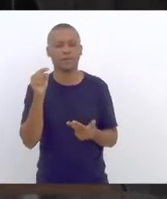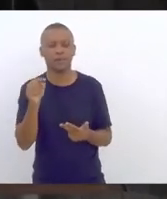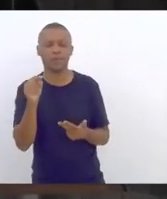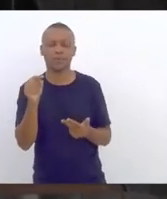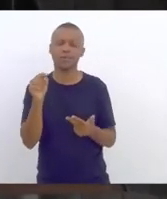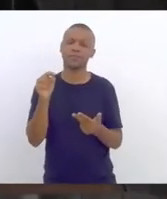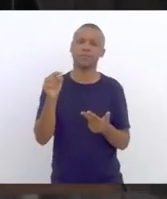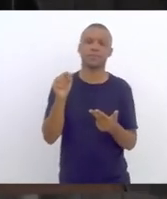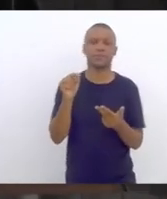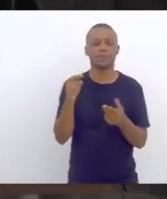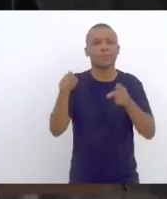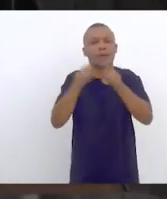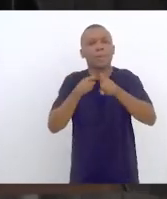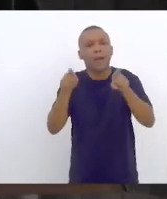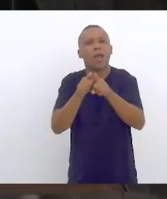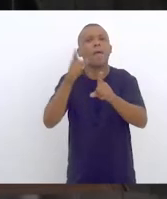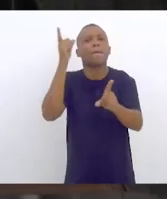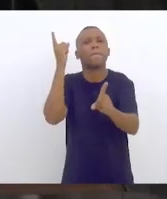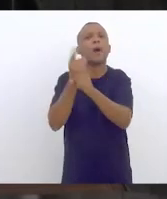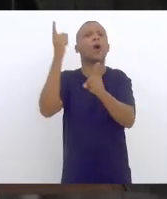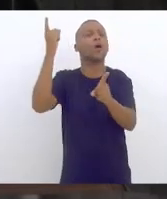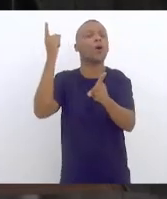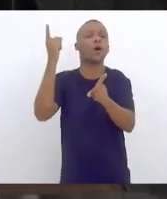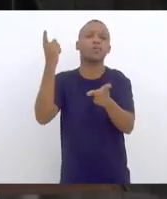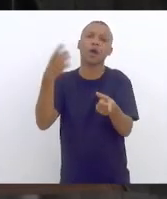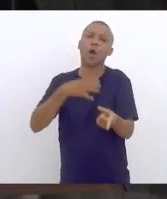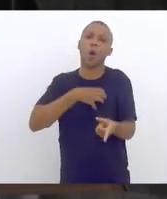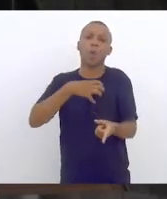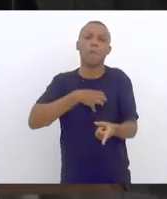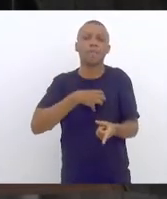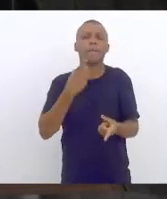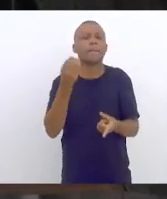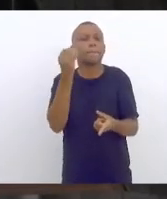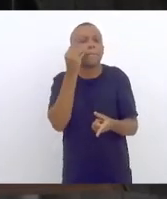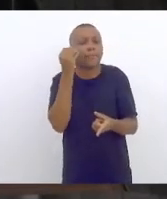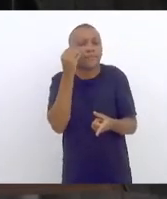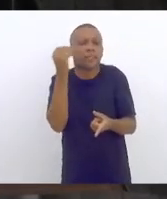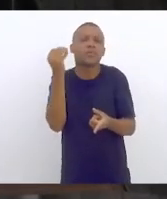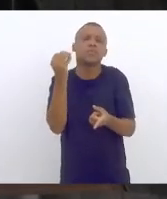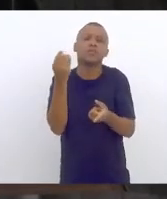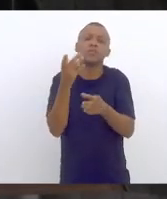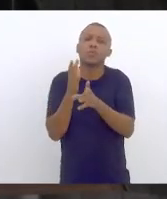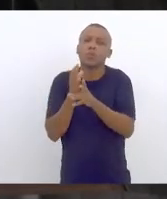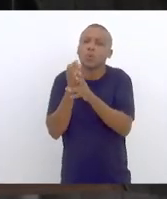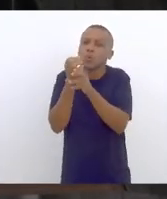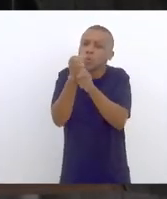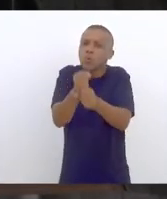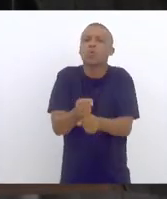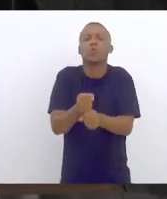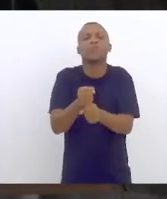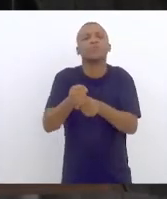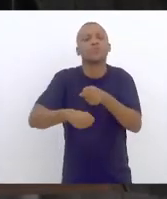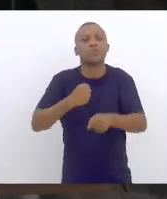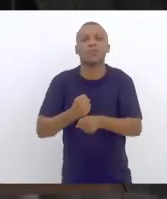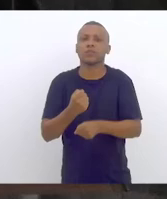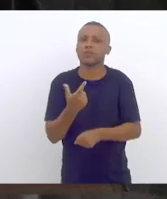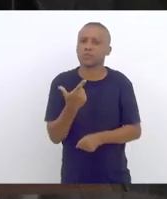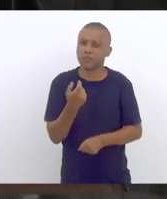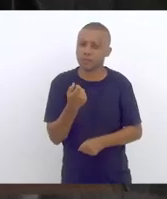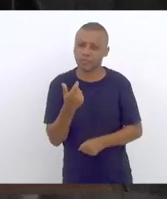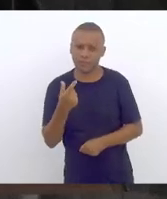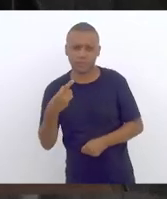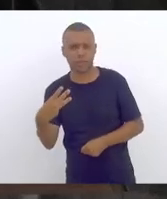encontrar já alguma forma prevista com lastro do lançamento 2023 de compensação